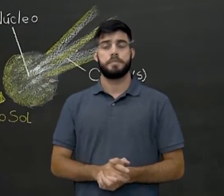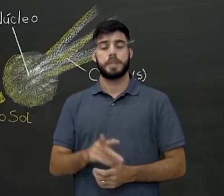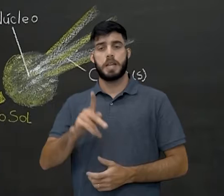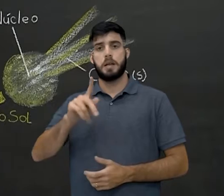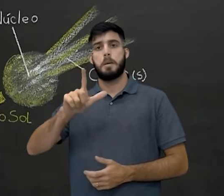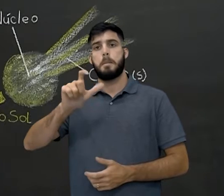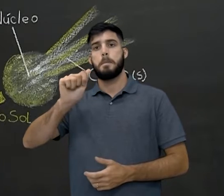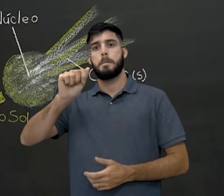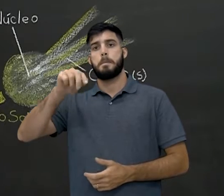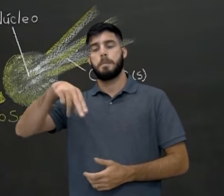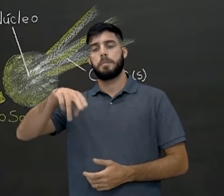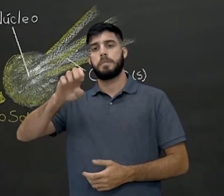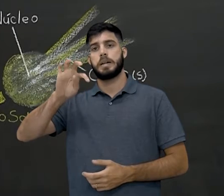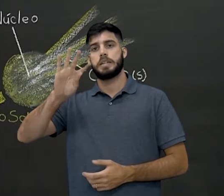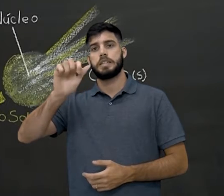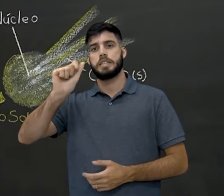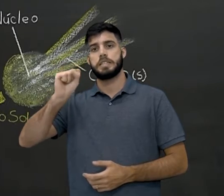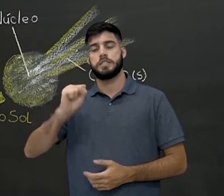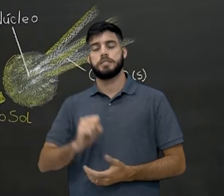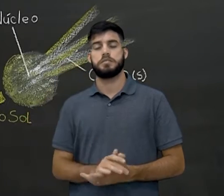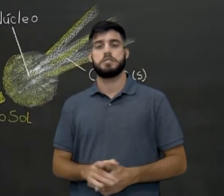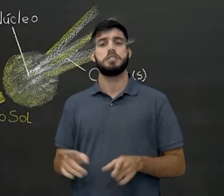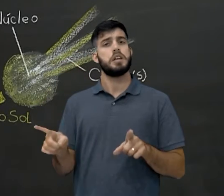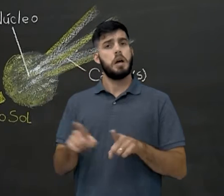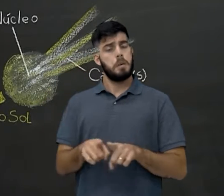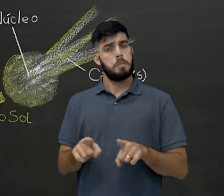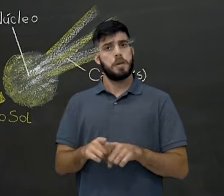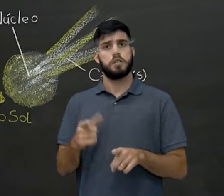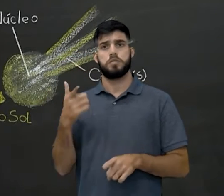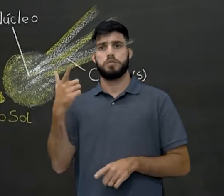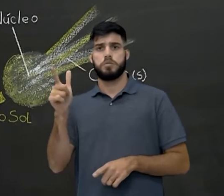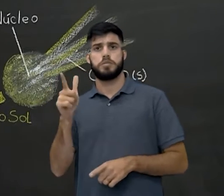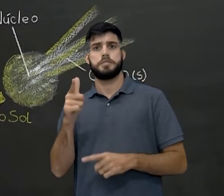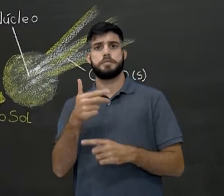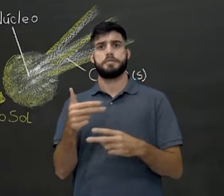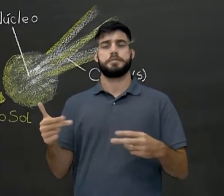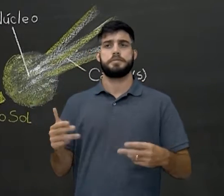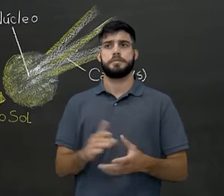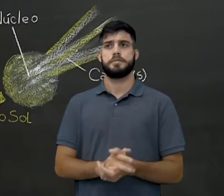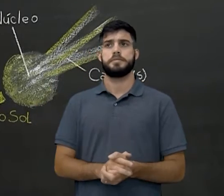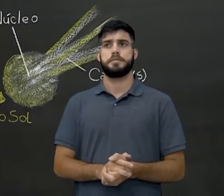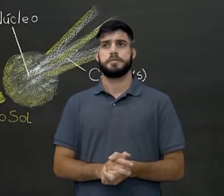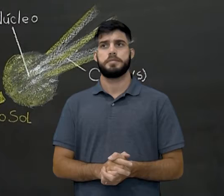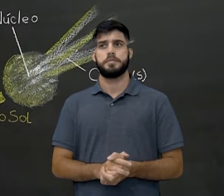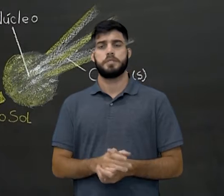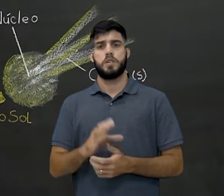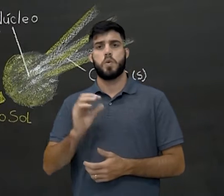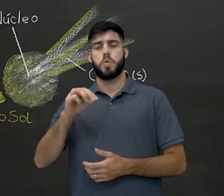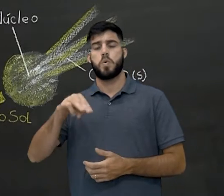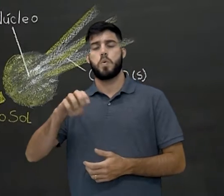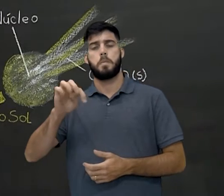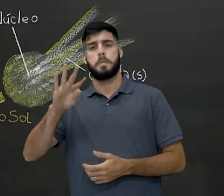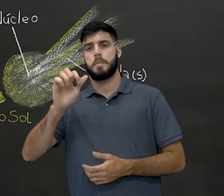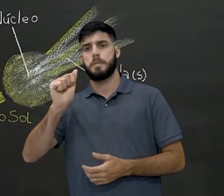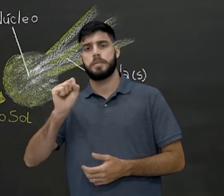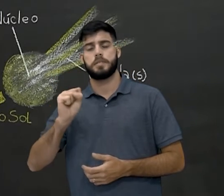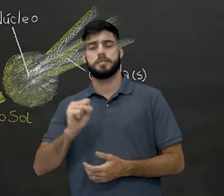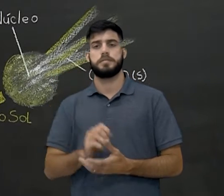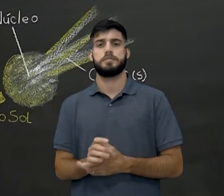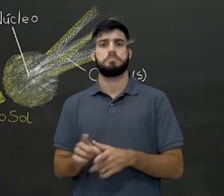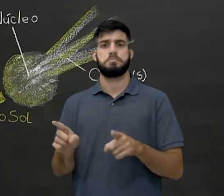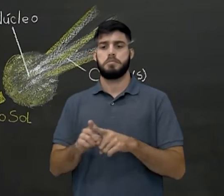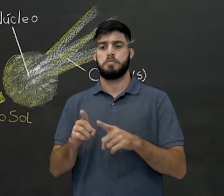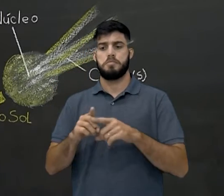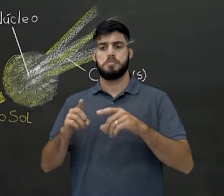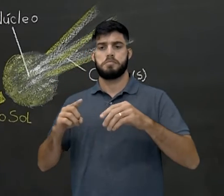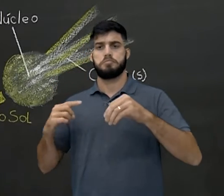planetas do Sistema Solar, além de outros astros, asteroides, meteoritos, cometas, que giram ao redor